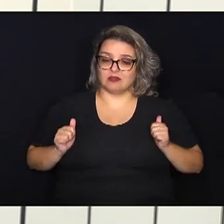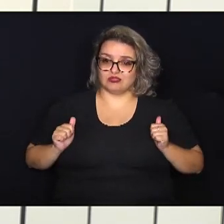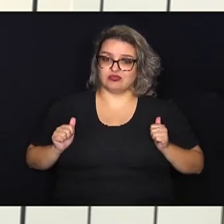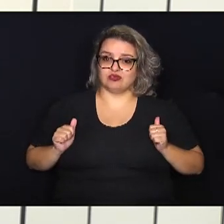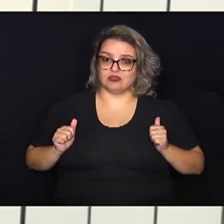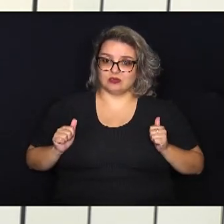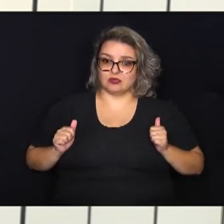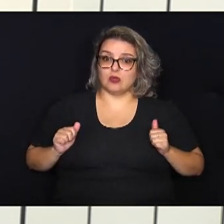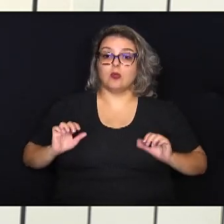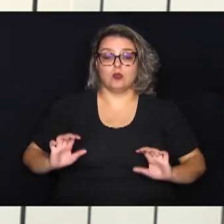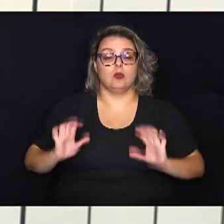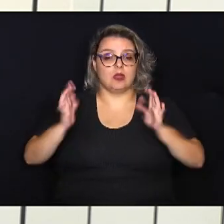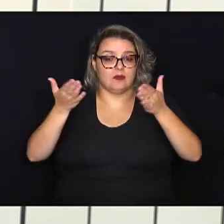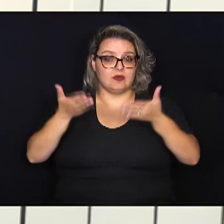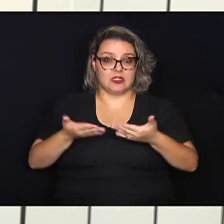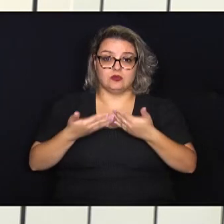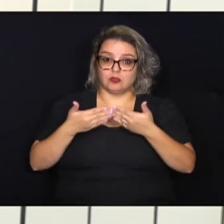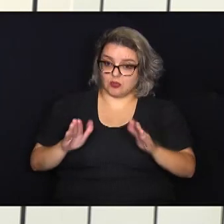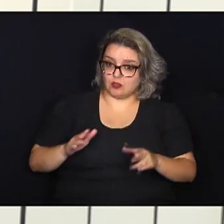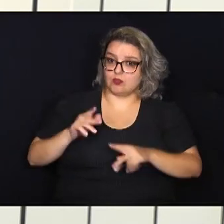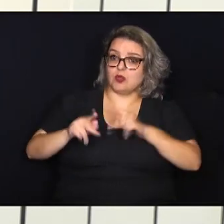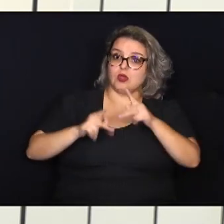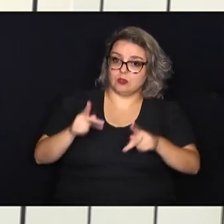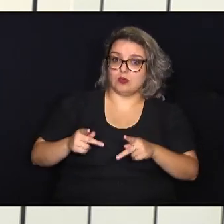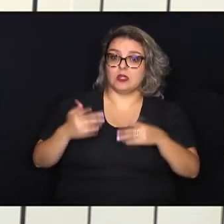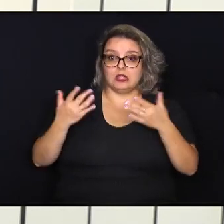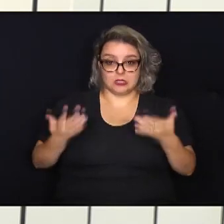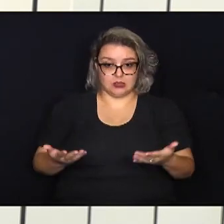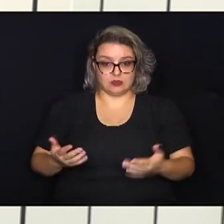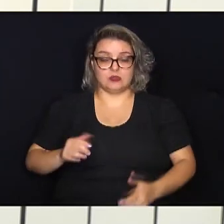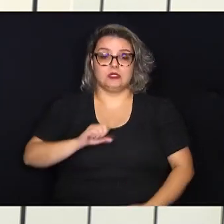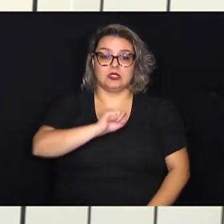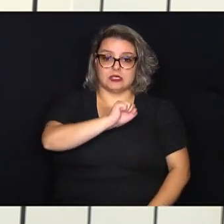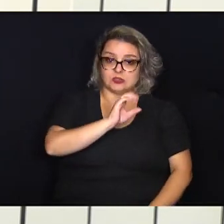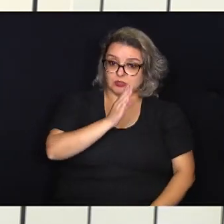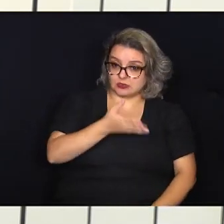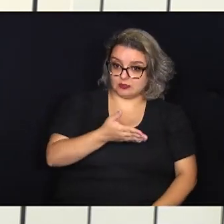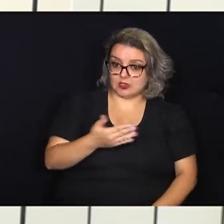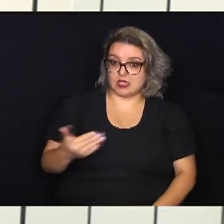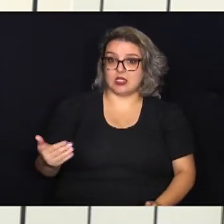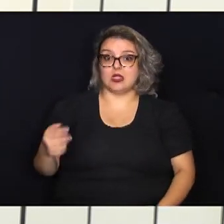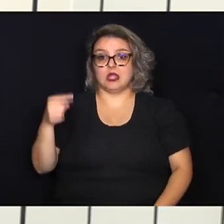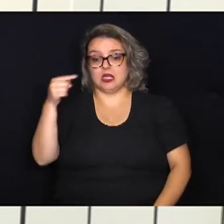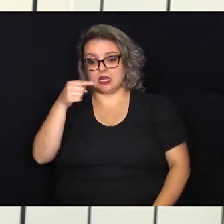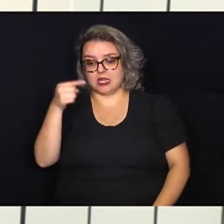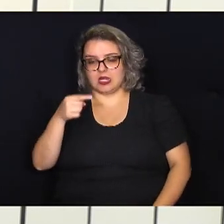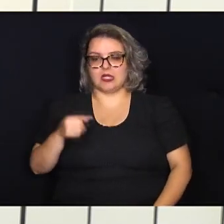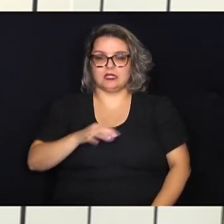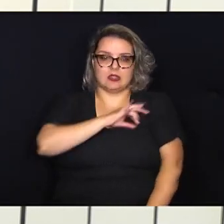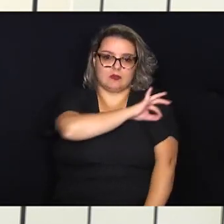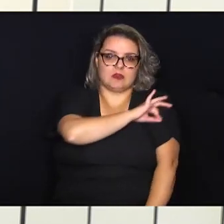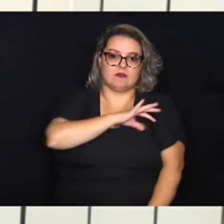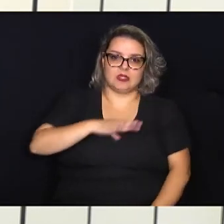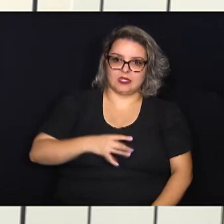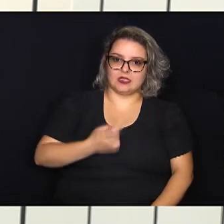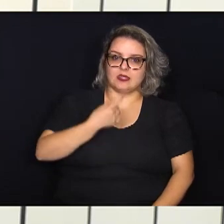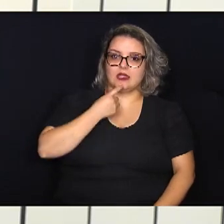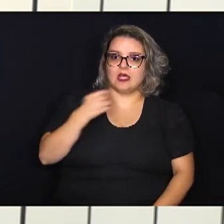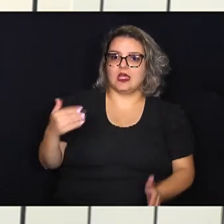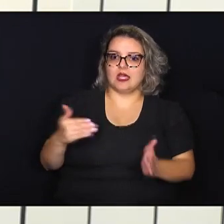O evento é aberto ao público, então, das 8h30 da manhã, lá na Prefeitura de Campinas,